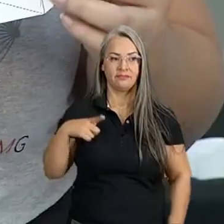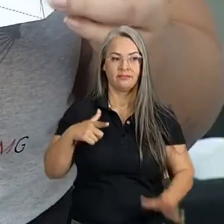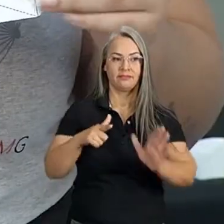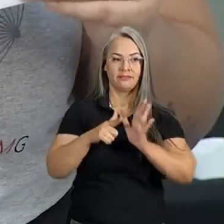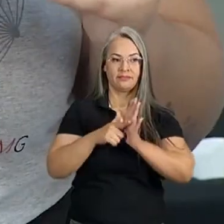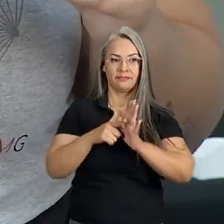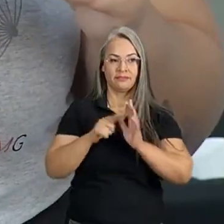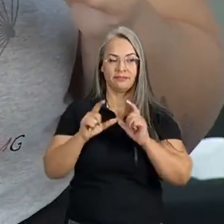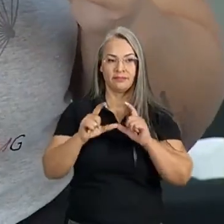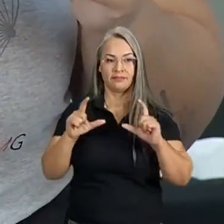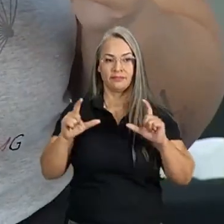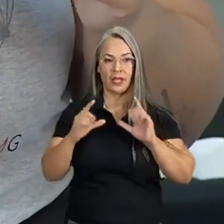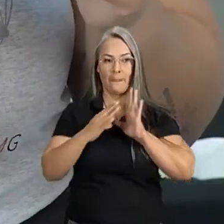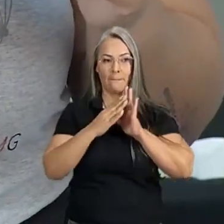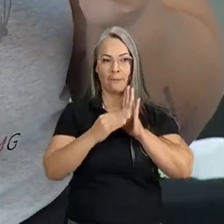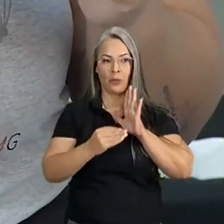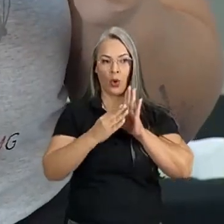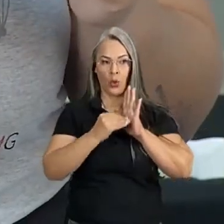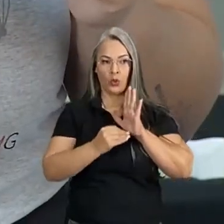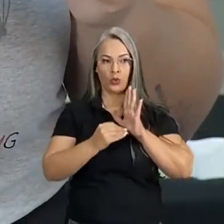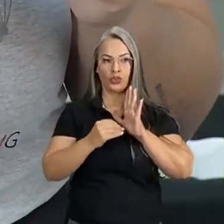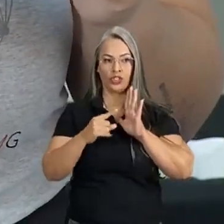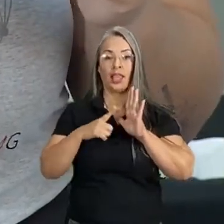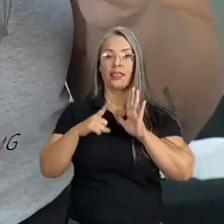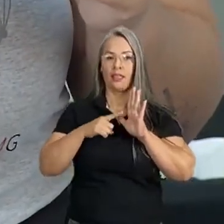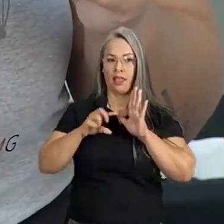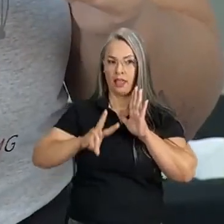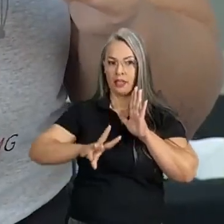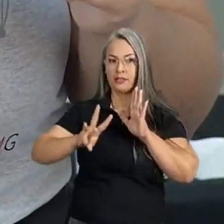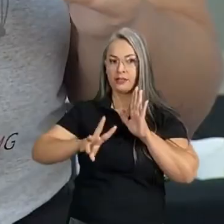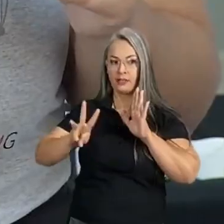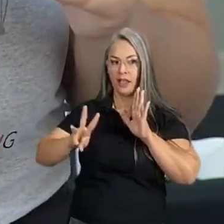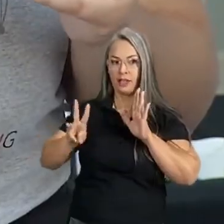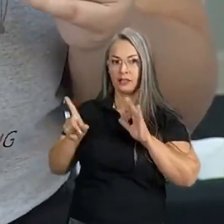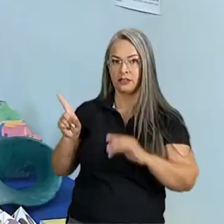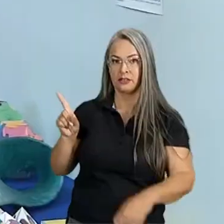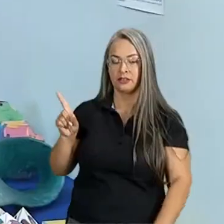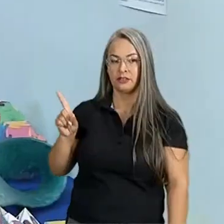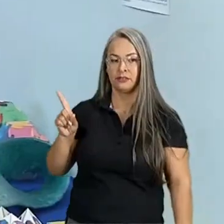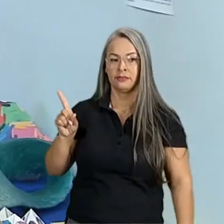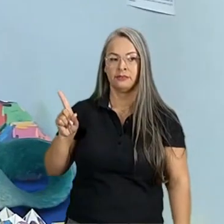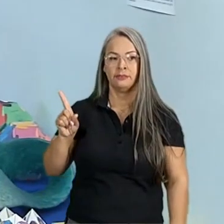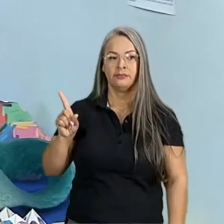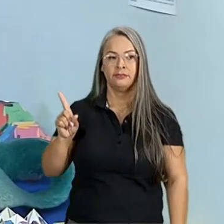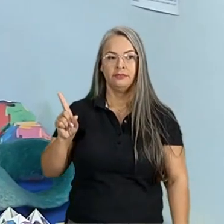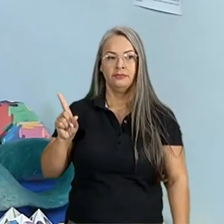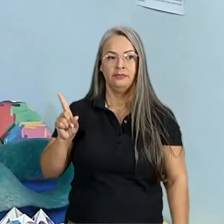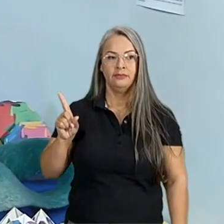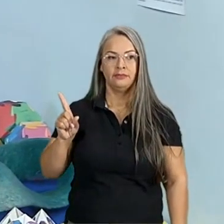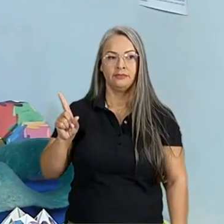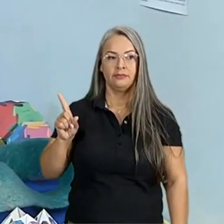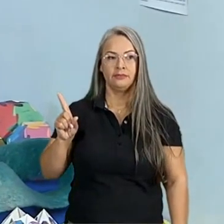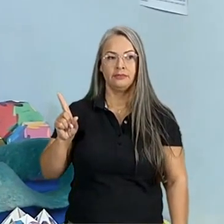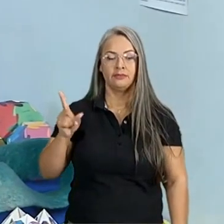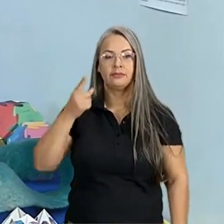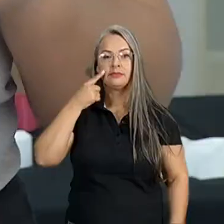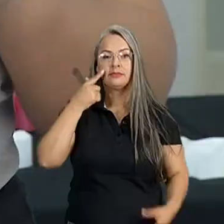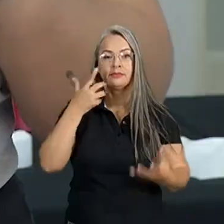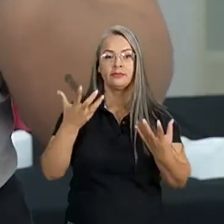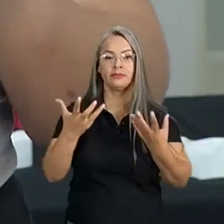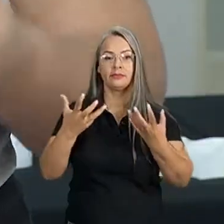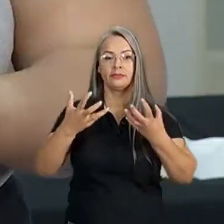recorta nesse molde o molde pode ser encontrado na no site do Museu da matemática e a gente consegue transformar ele numa cadeia de